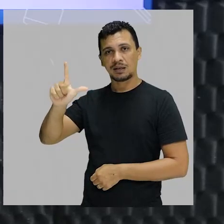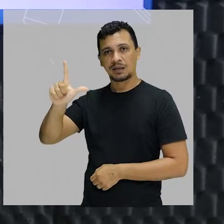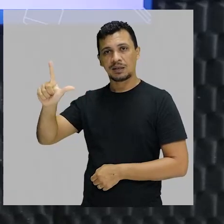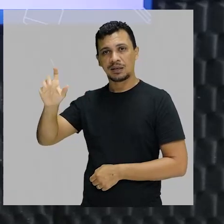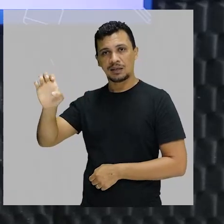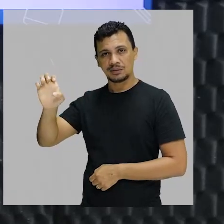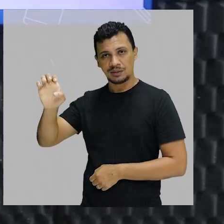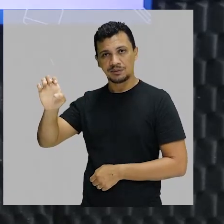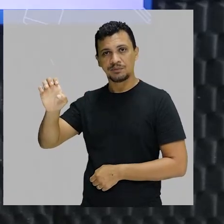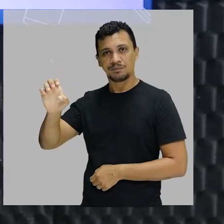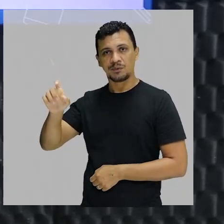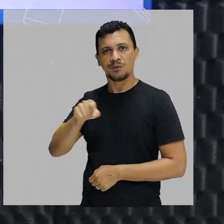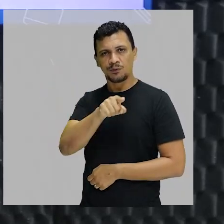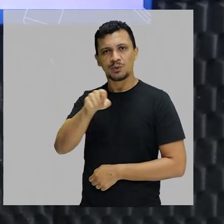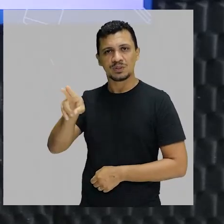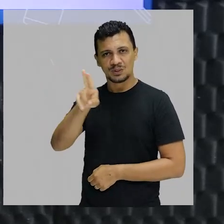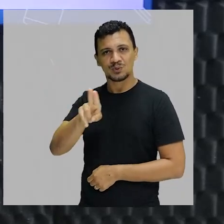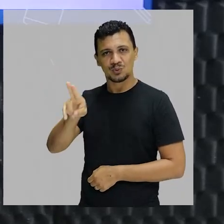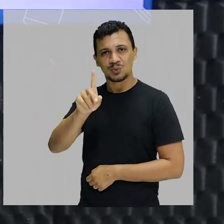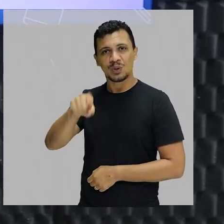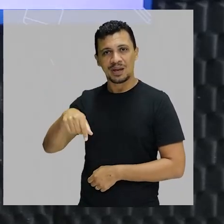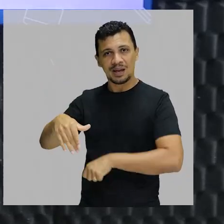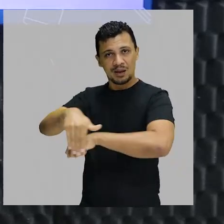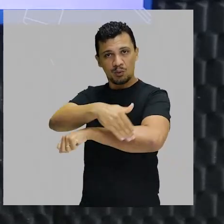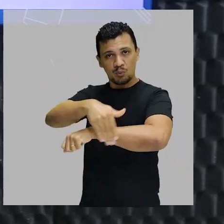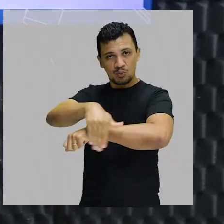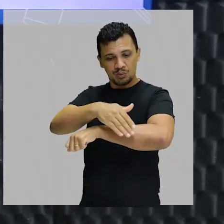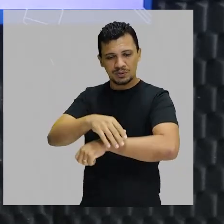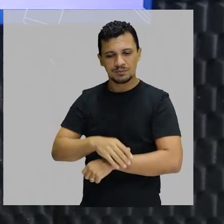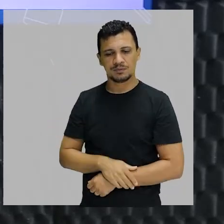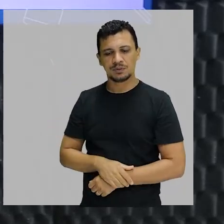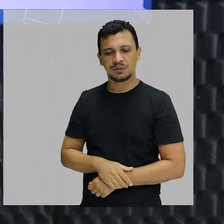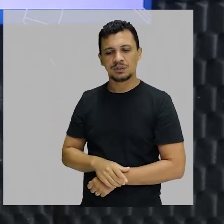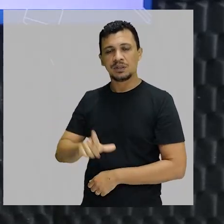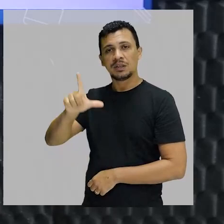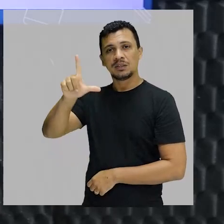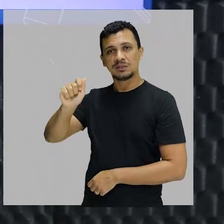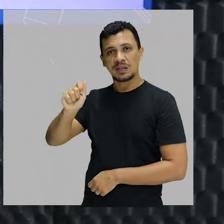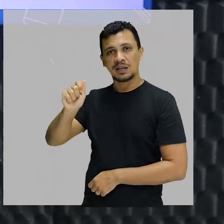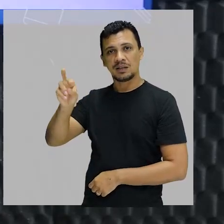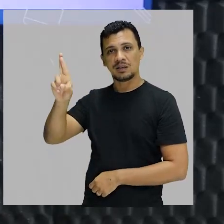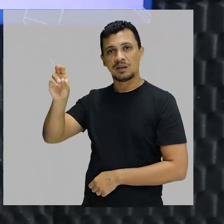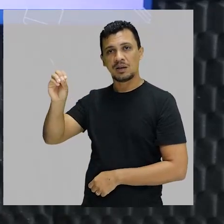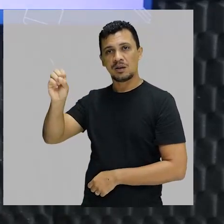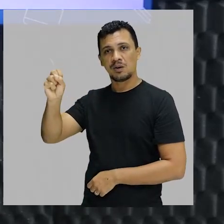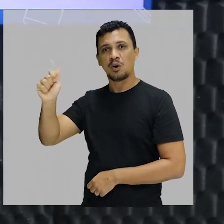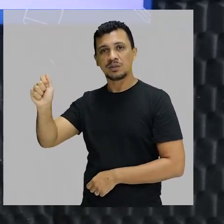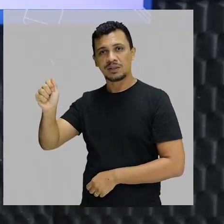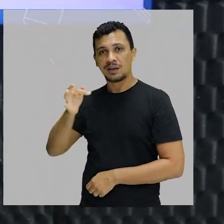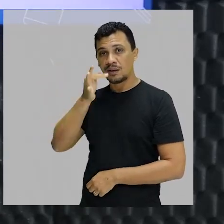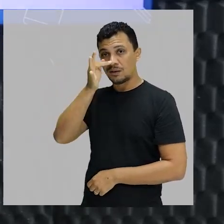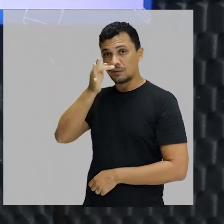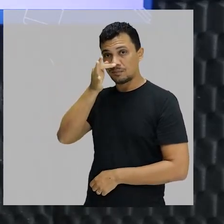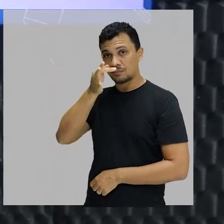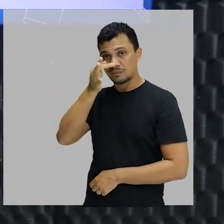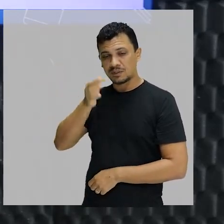la calle, né? Que é a rua, e la rosa, que é a rosa. Então, essas palavras aqui, elas vão dar